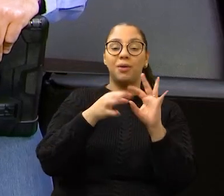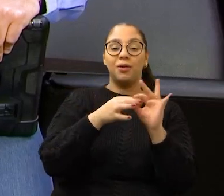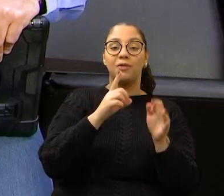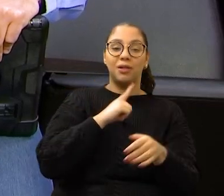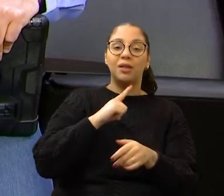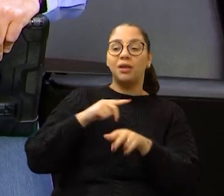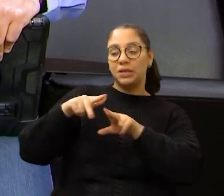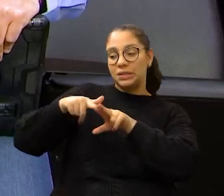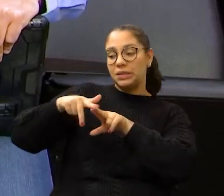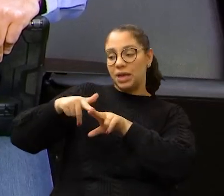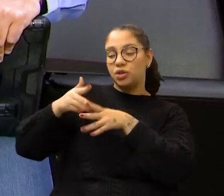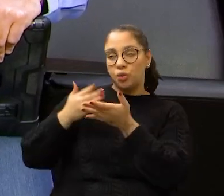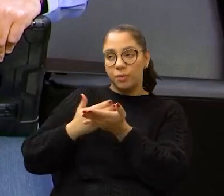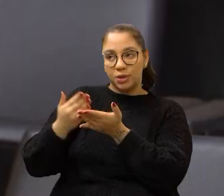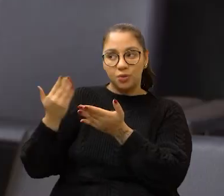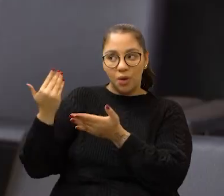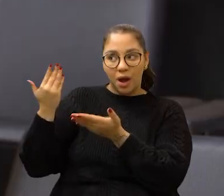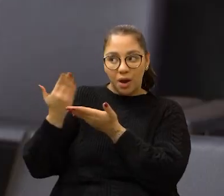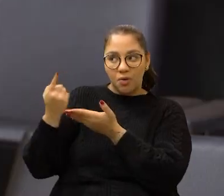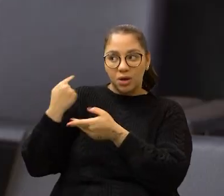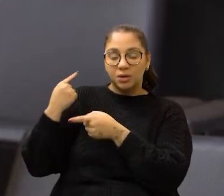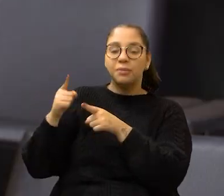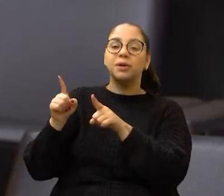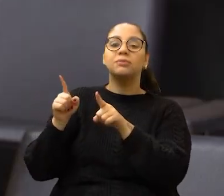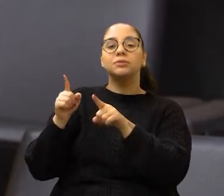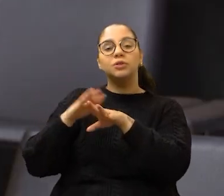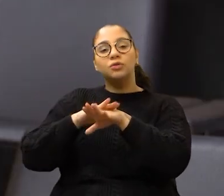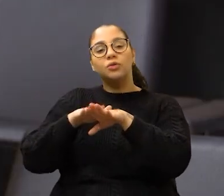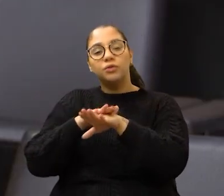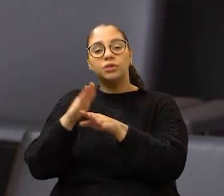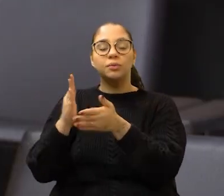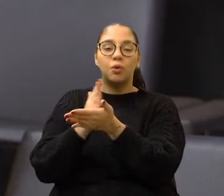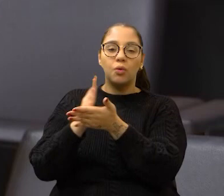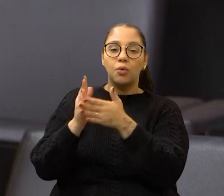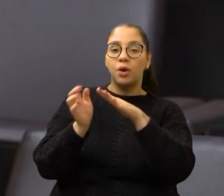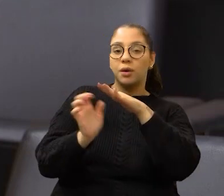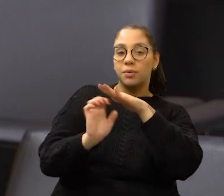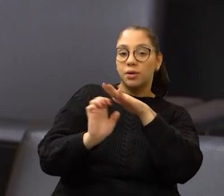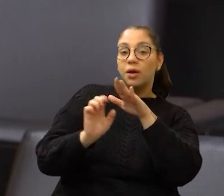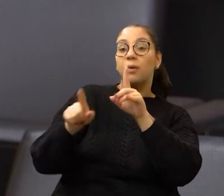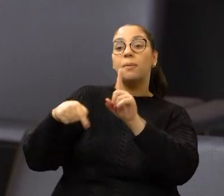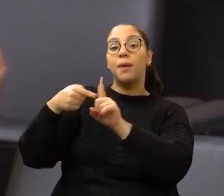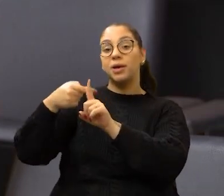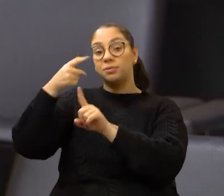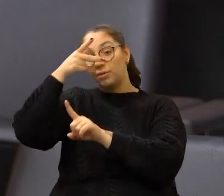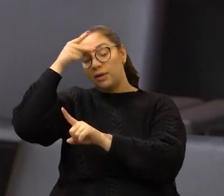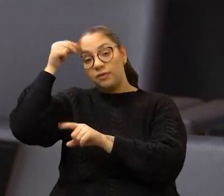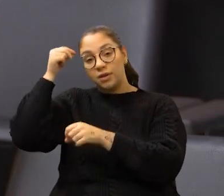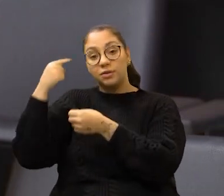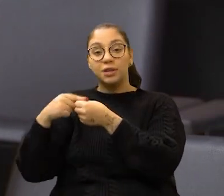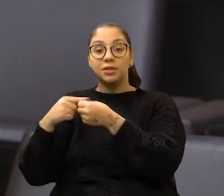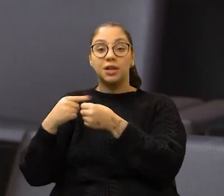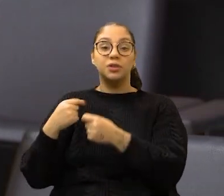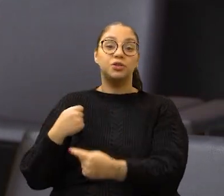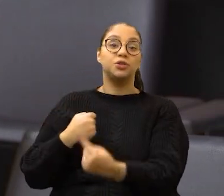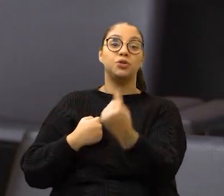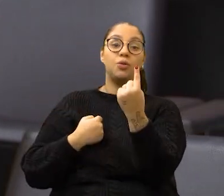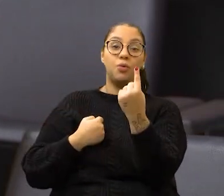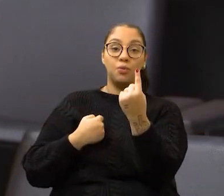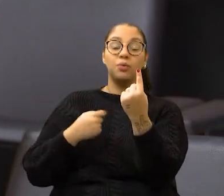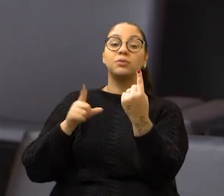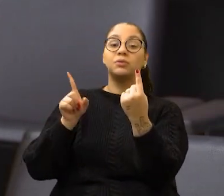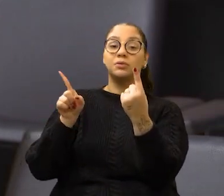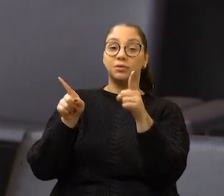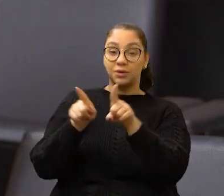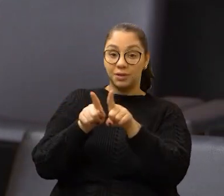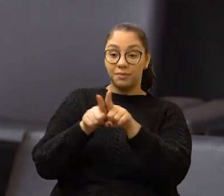também será o próximo esporte olímpico, nós conseguimos, conversando com alguns empresários, juntamente com o prefeito da cidade, e um